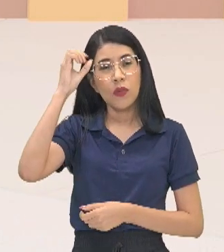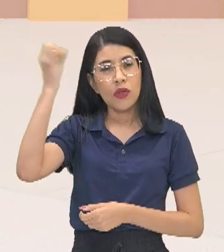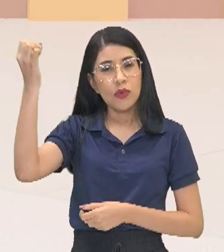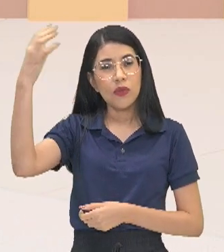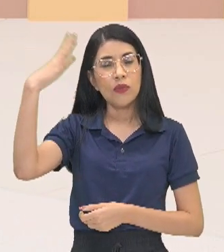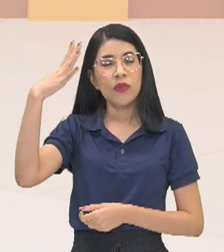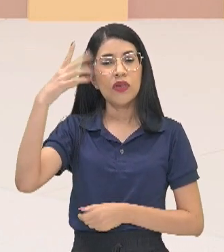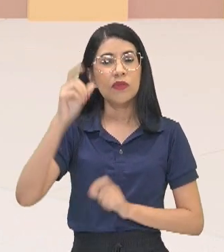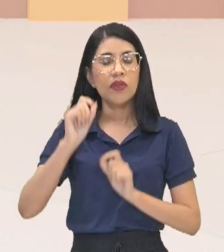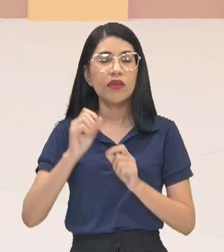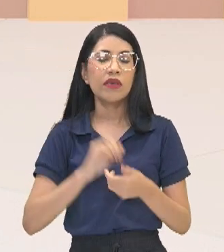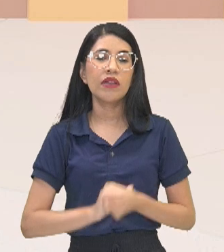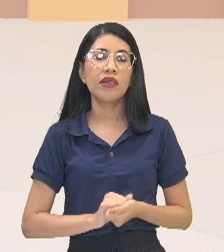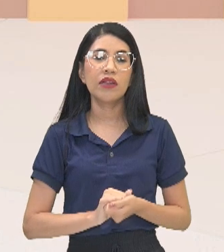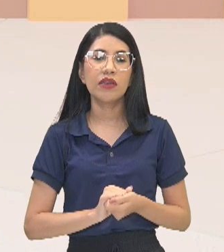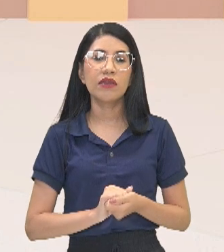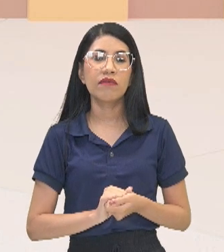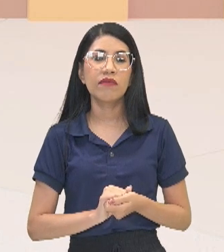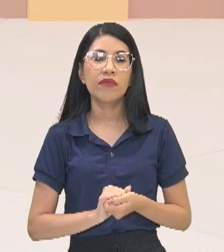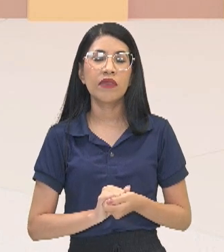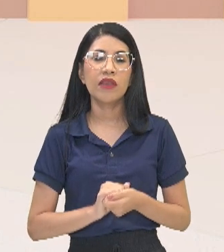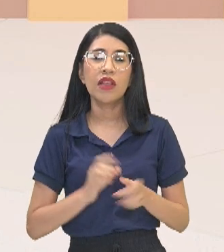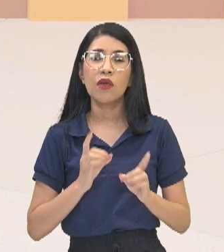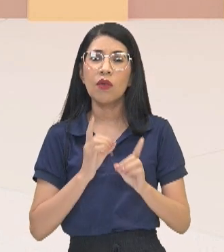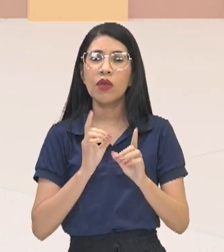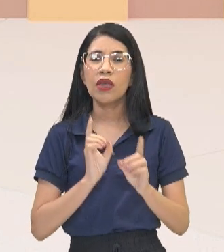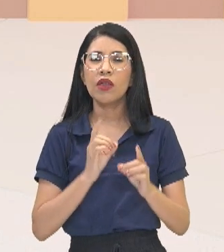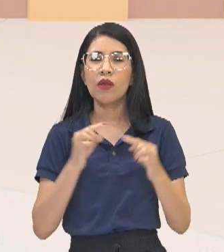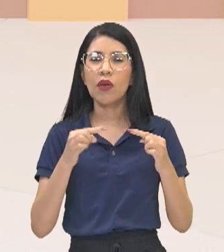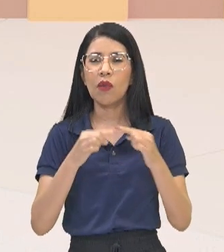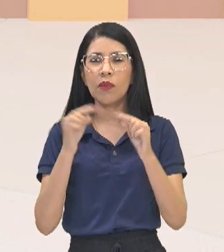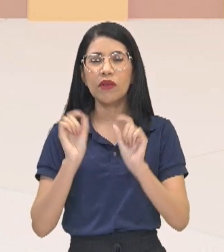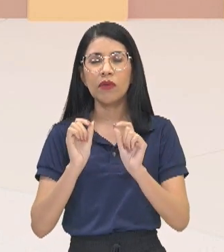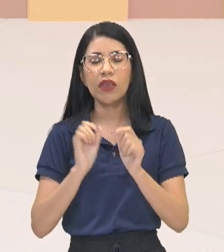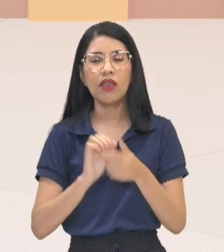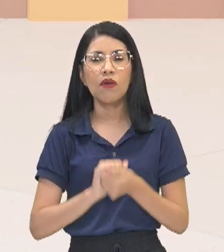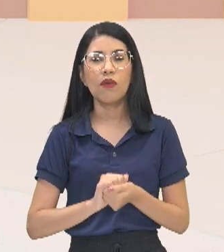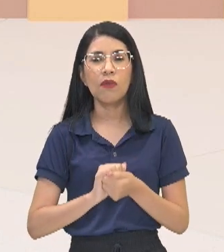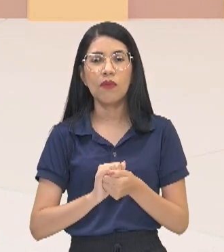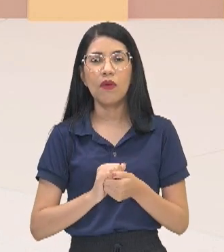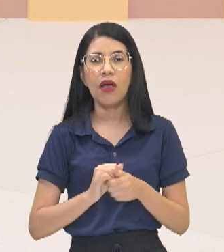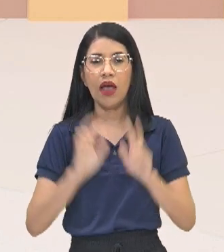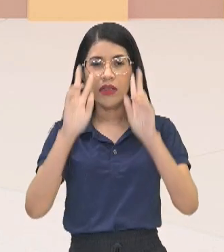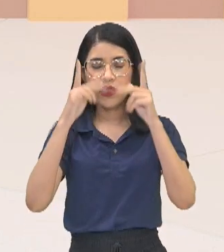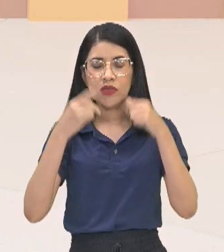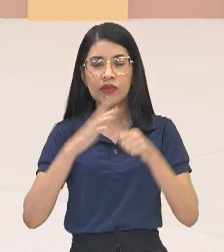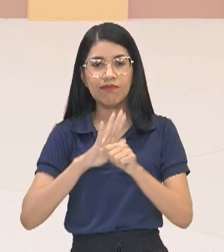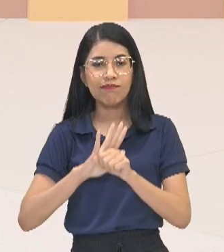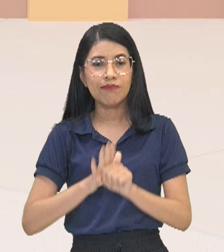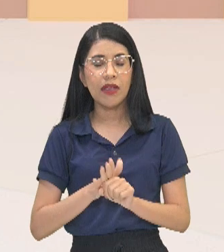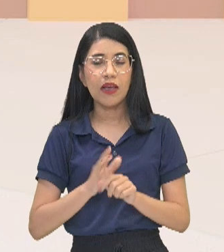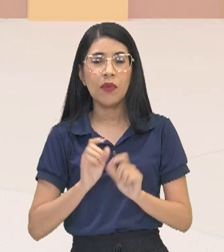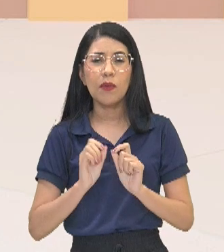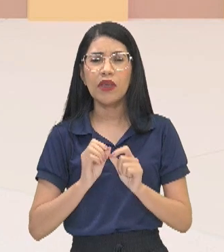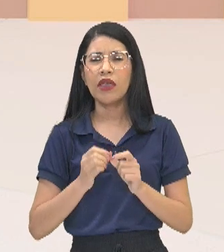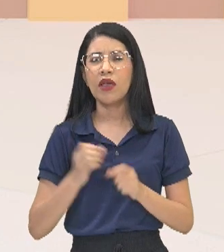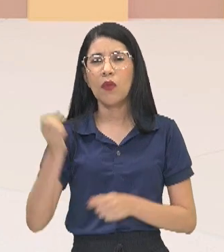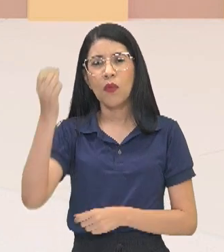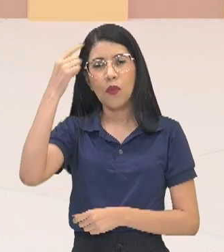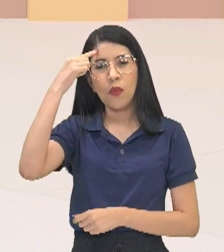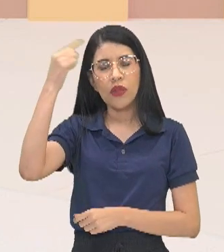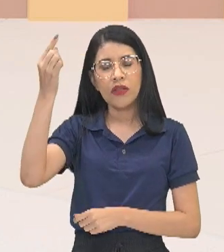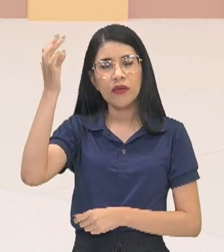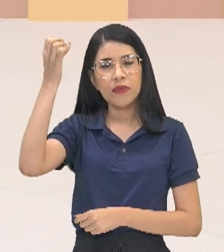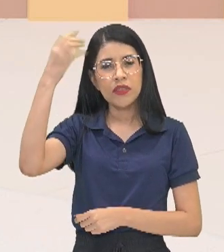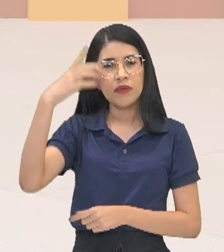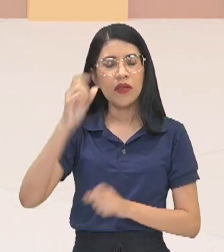vai ao encontro da sua autodestruição, porque o iluminismo prevaleceu a ideia de quê? De que a técnica, a